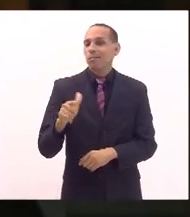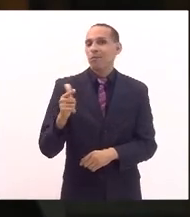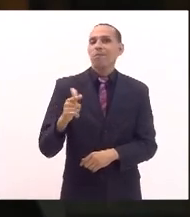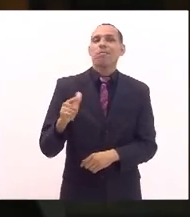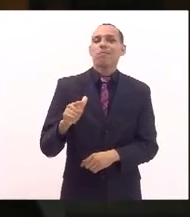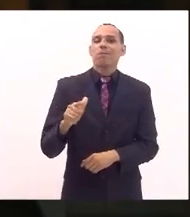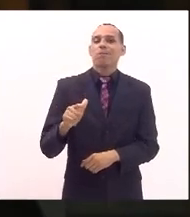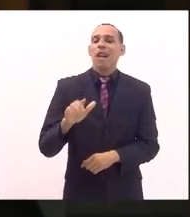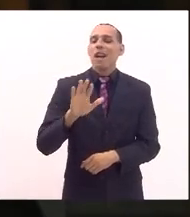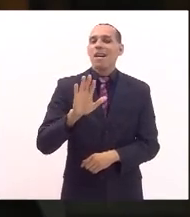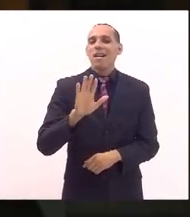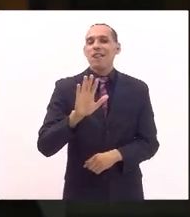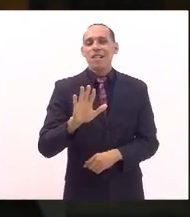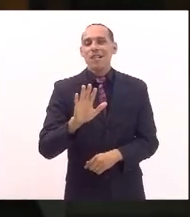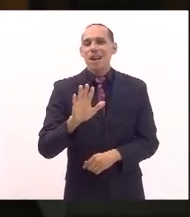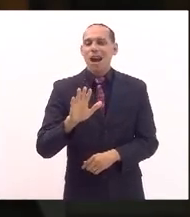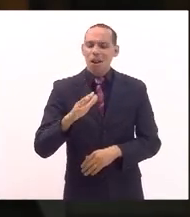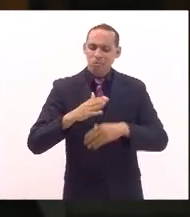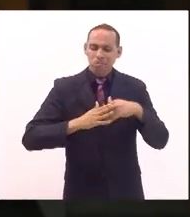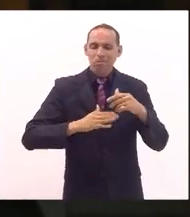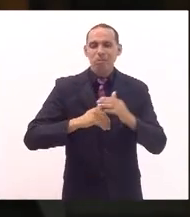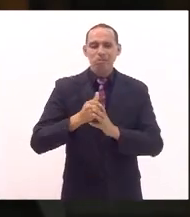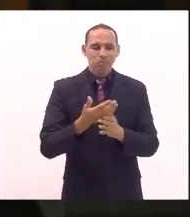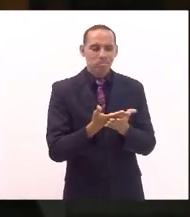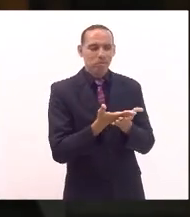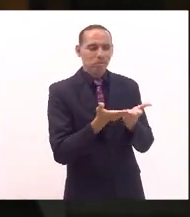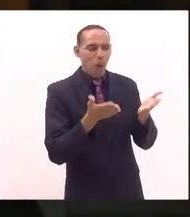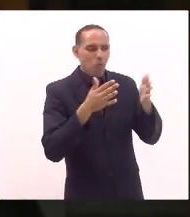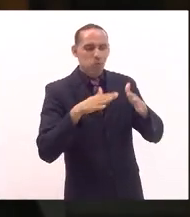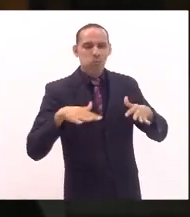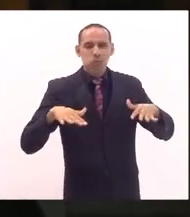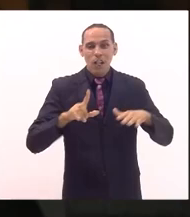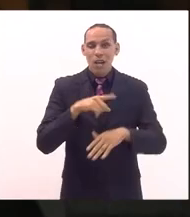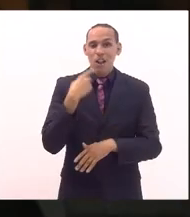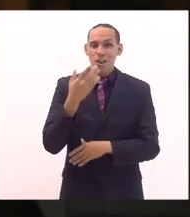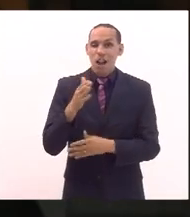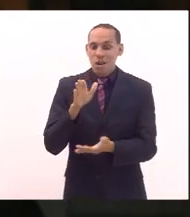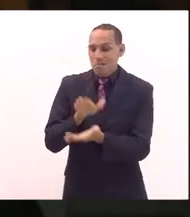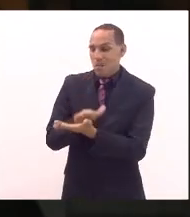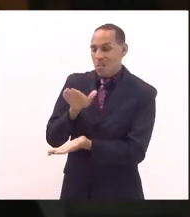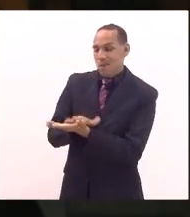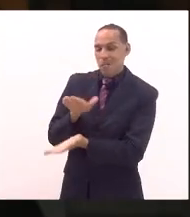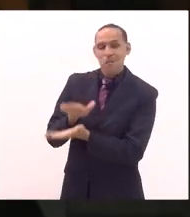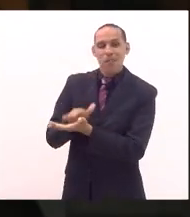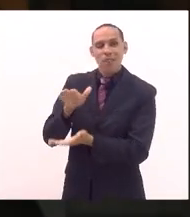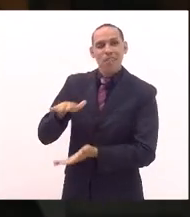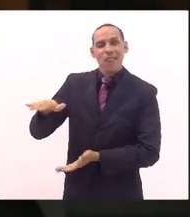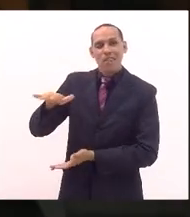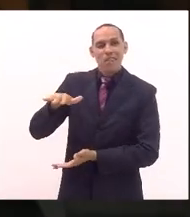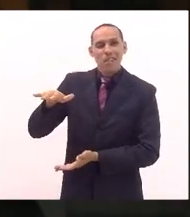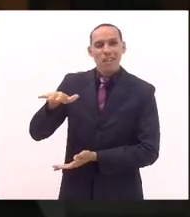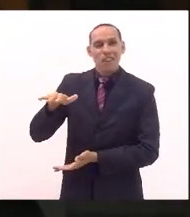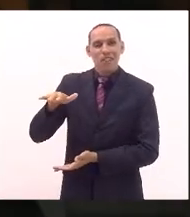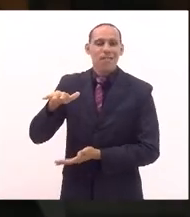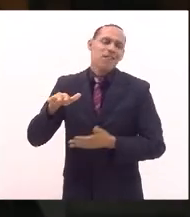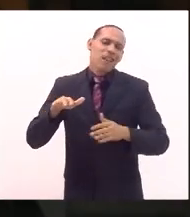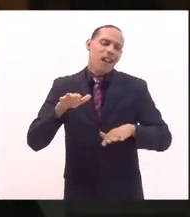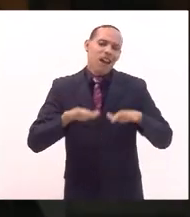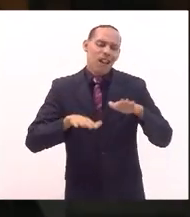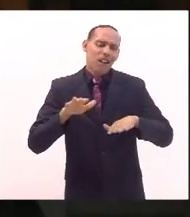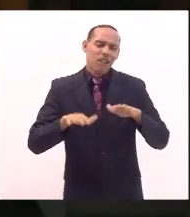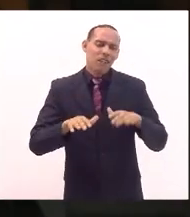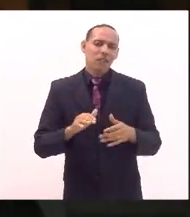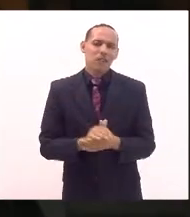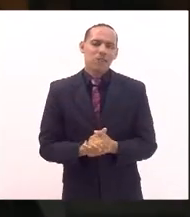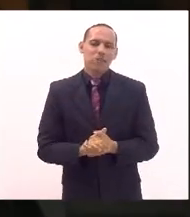tal e quando a gente elogia um segmento muitas vezes